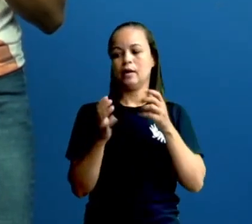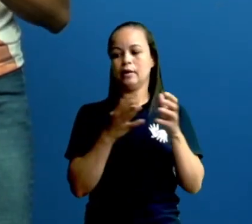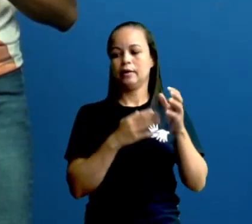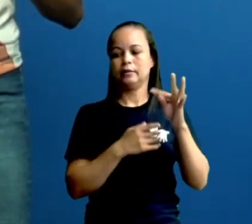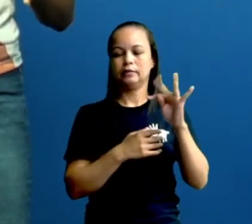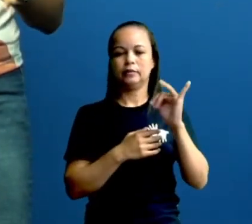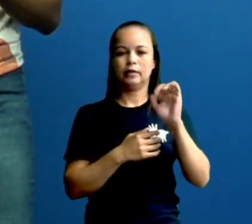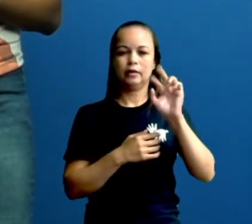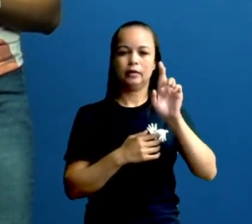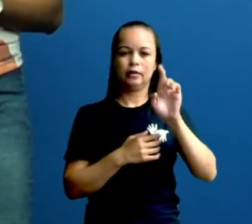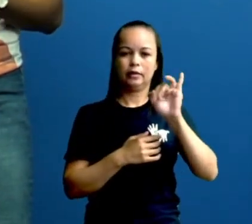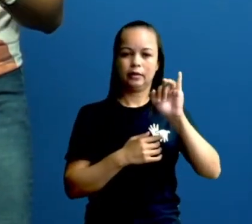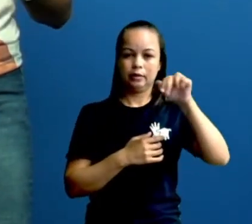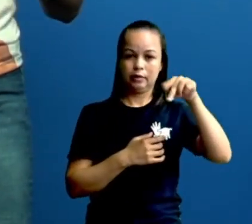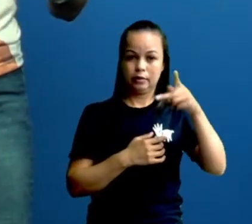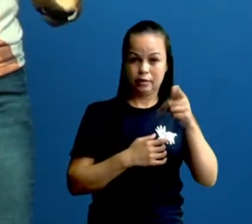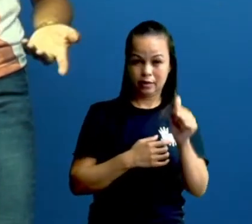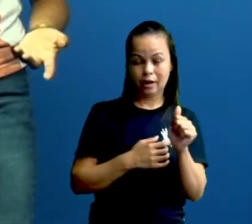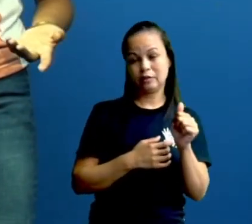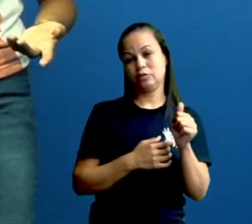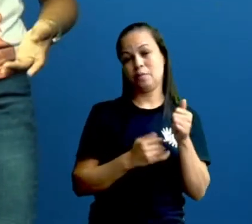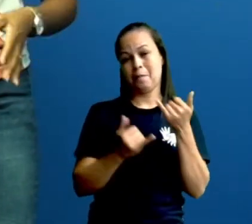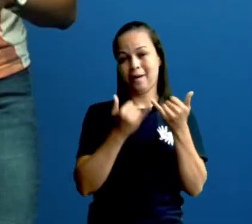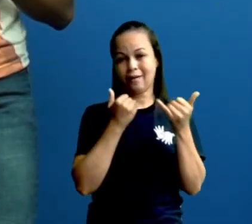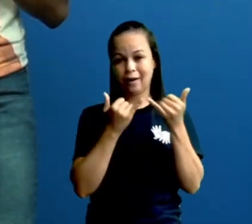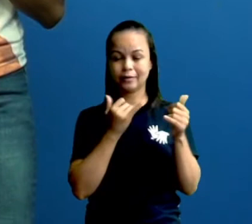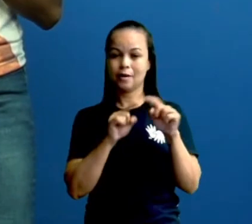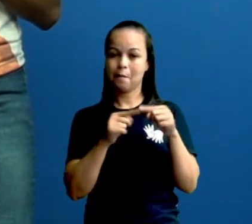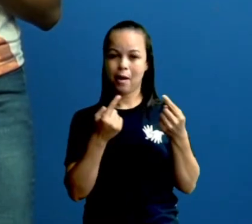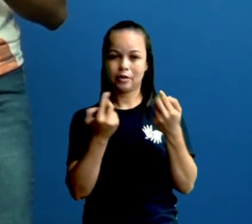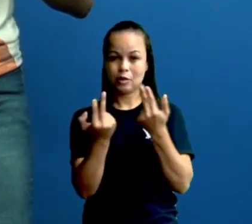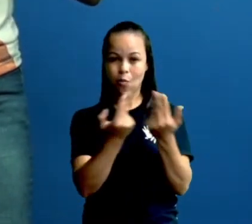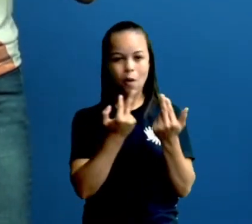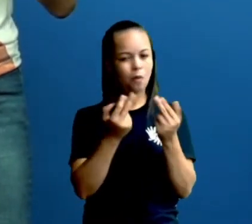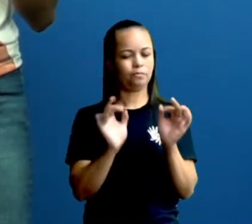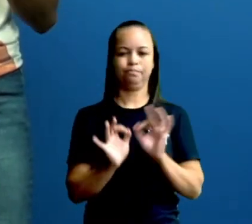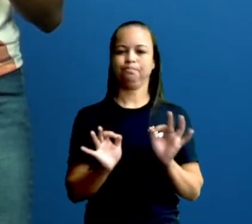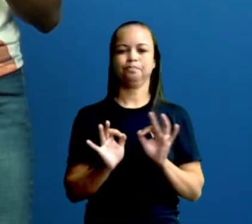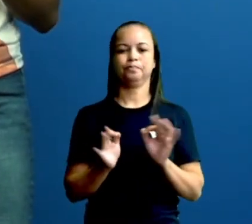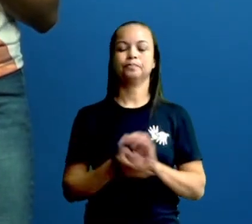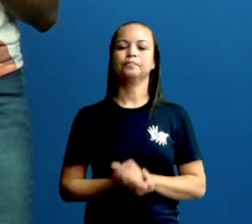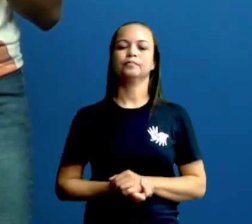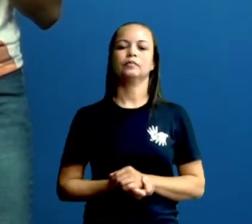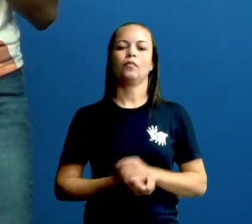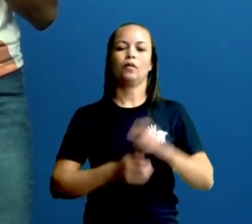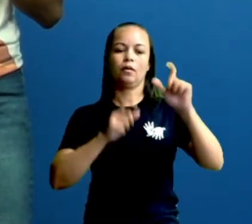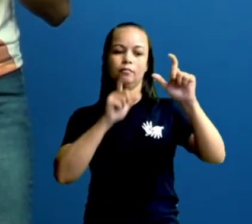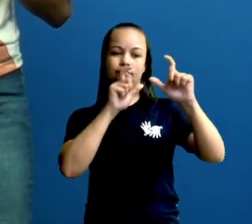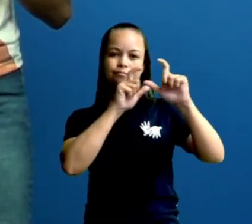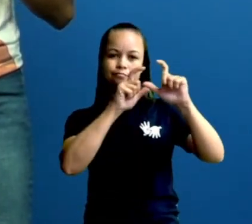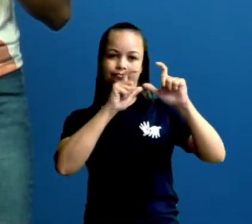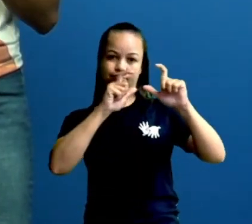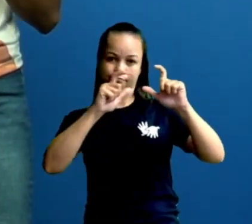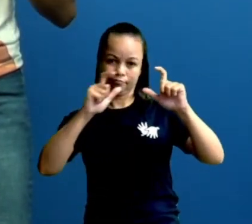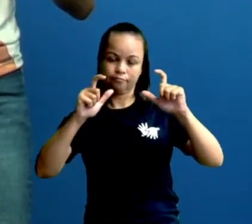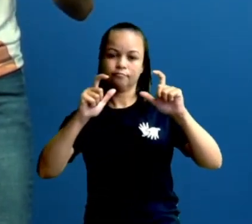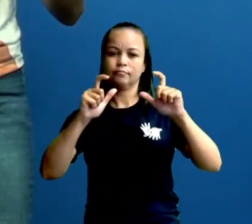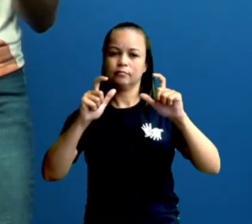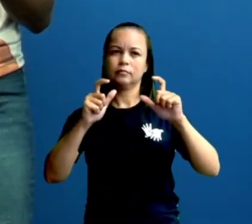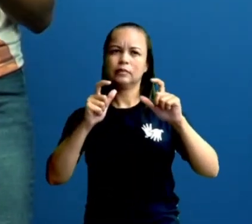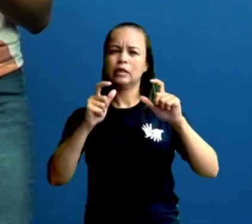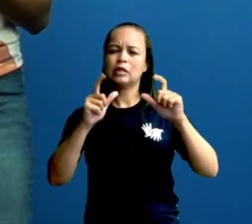podem ser chamados a mesma coisa. Por que não, gente? Vê só, as tirinhas, tá? Elas